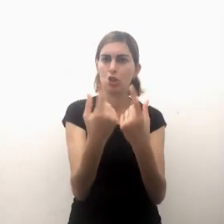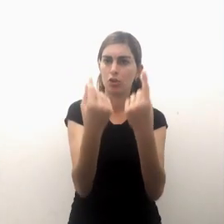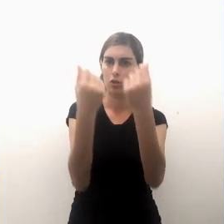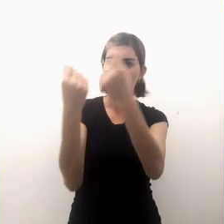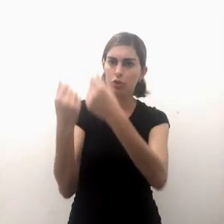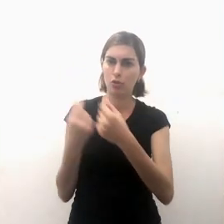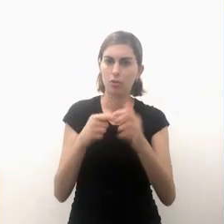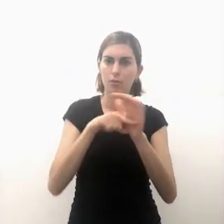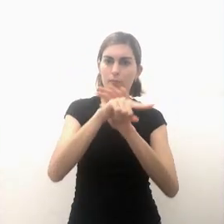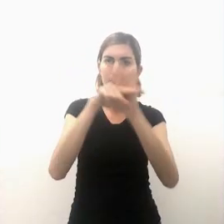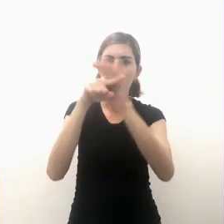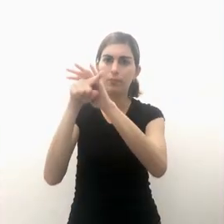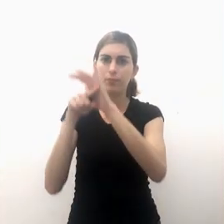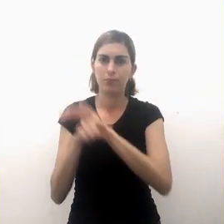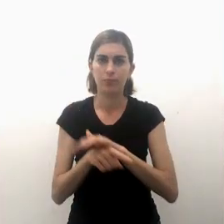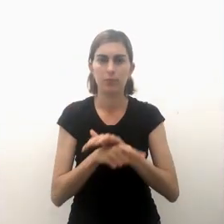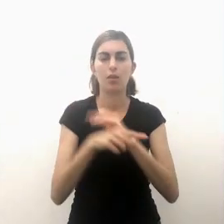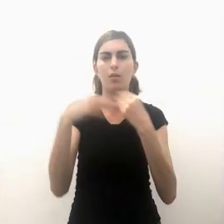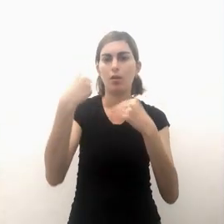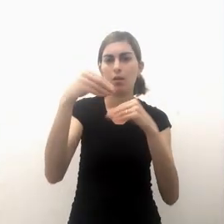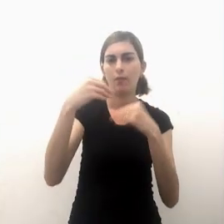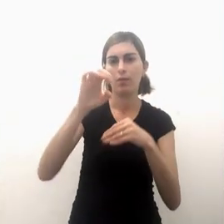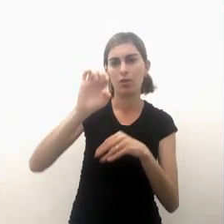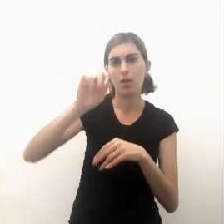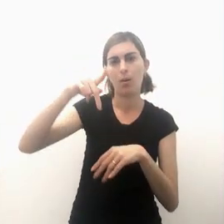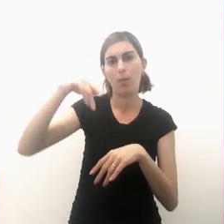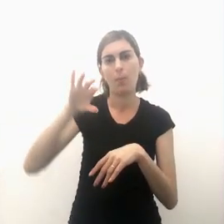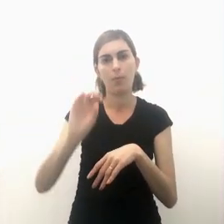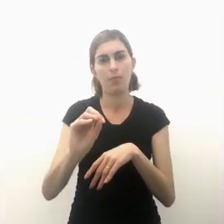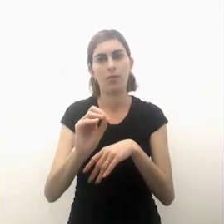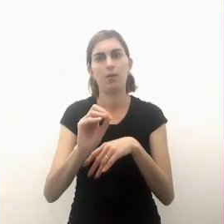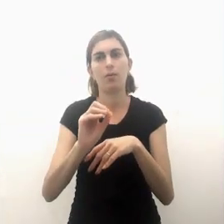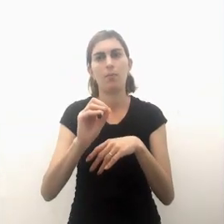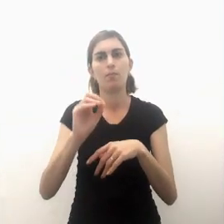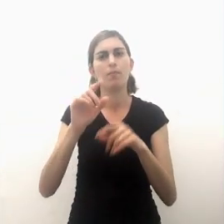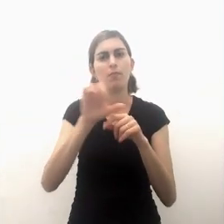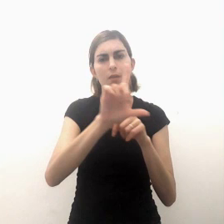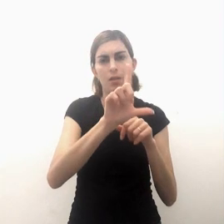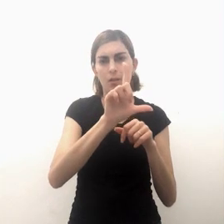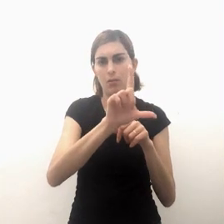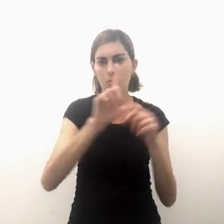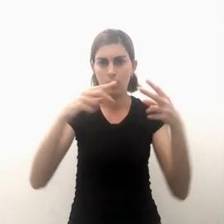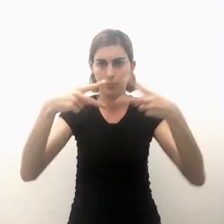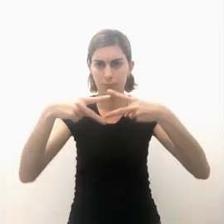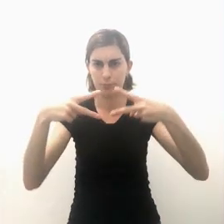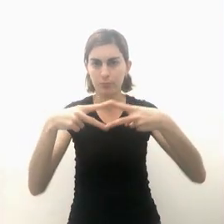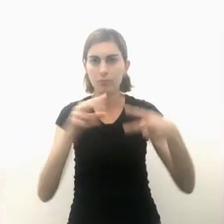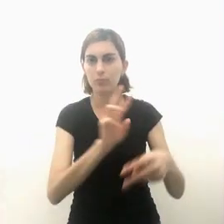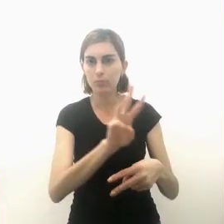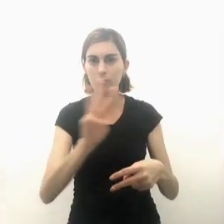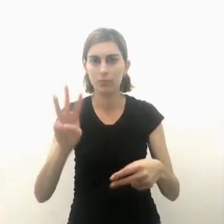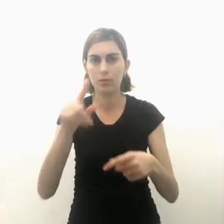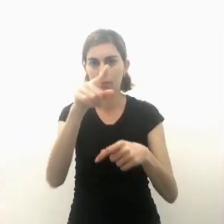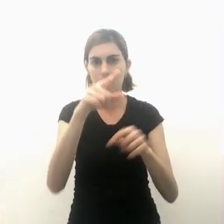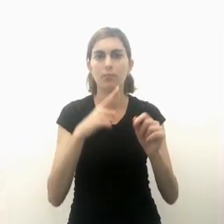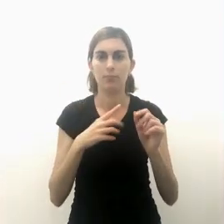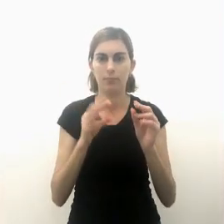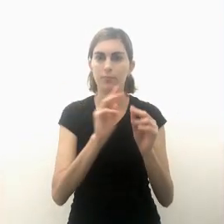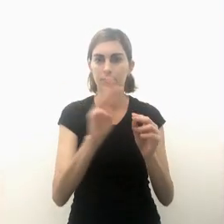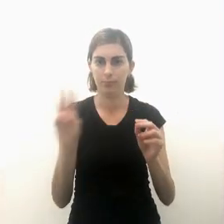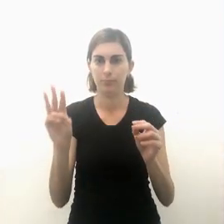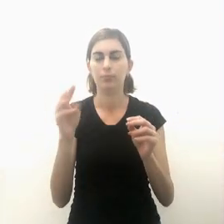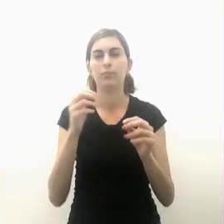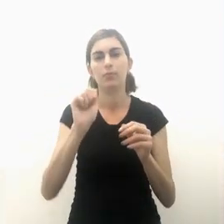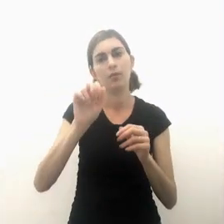E esse aí foi uma pesquisa feita pela revista Época, tá? O link dessa matéria está na descrição e também